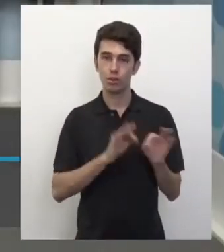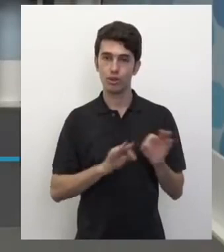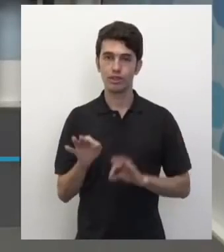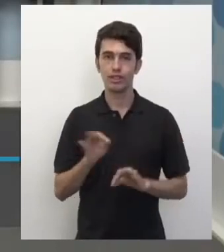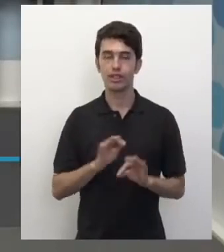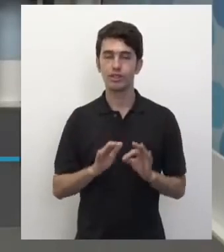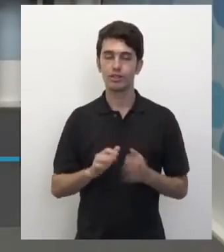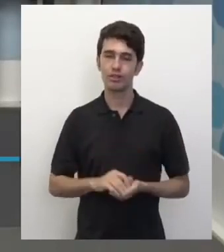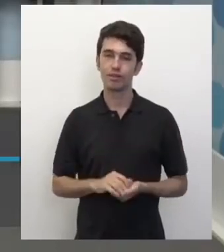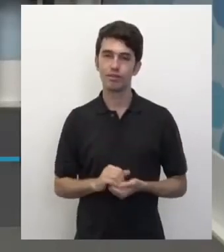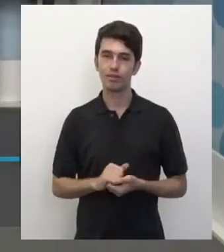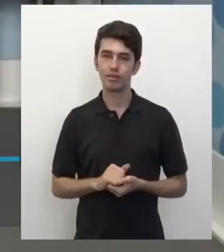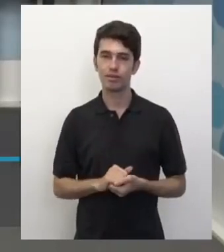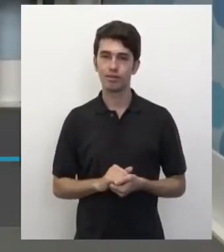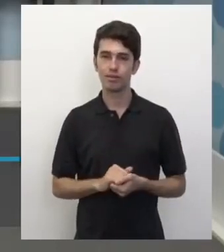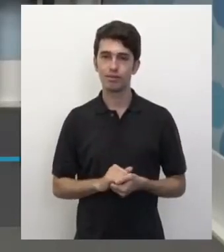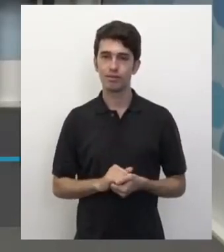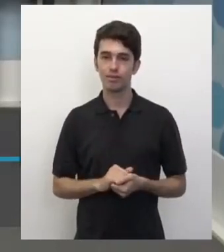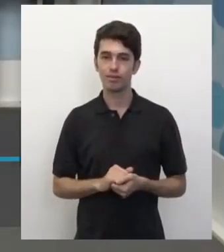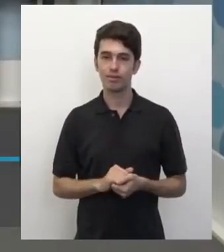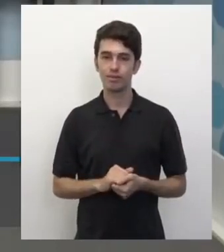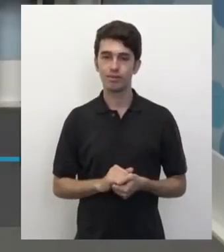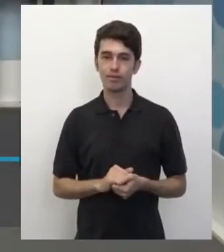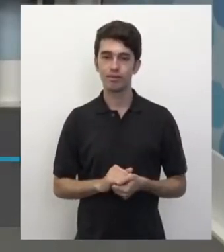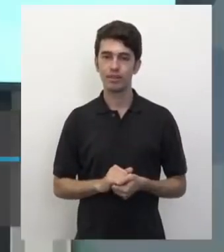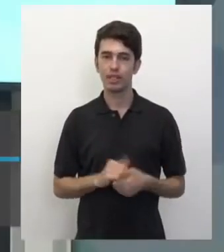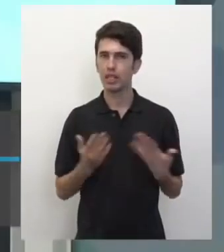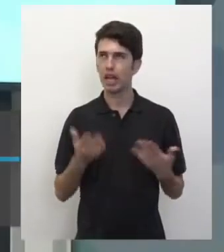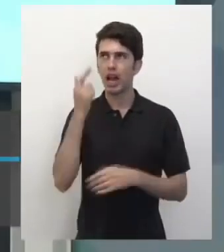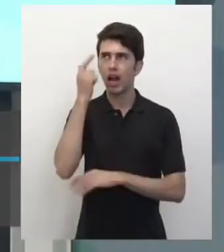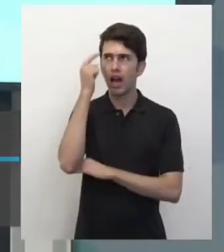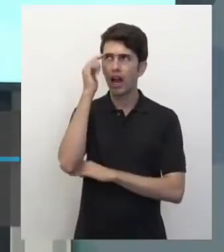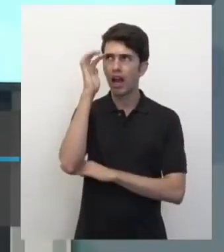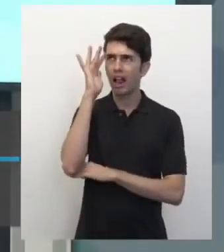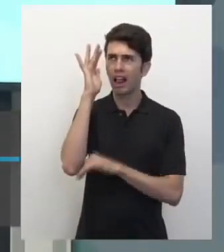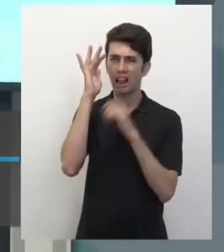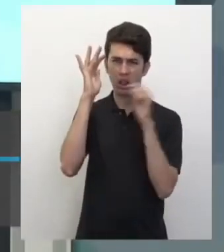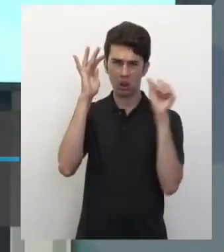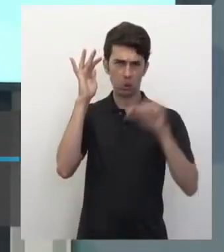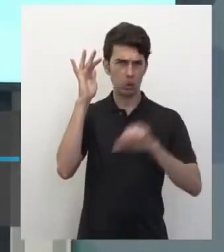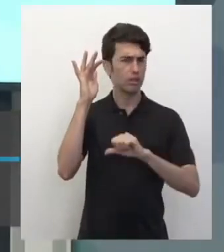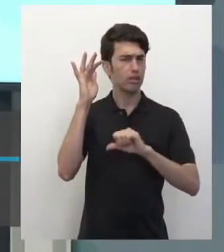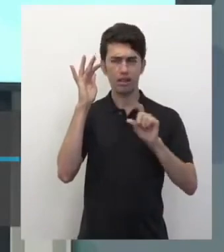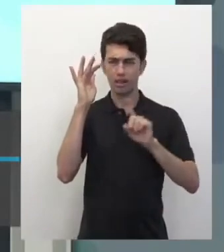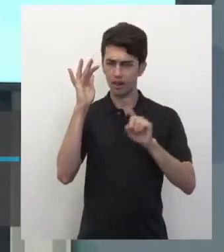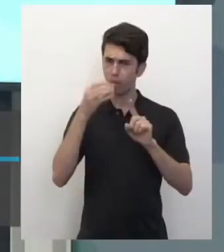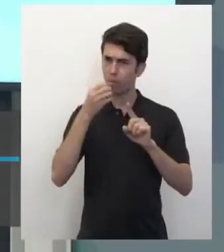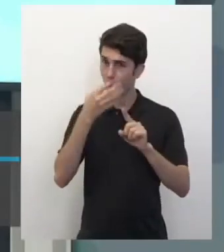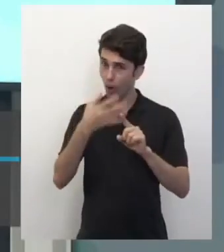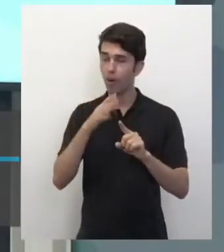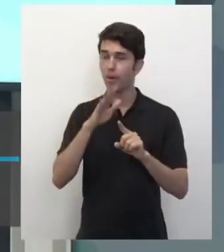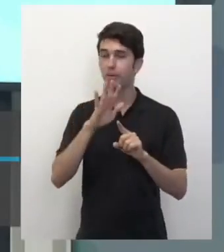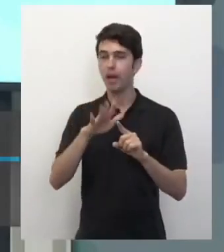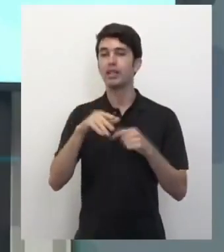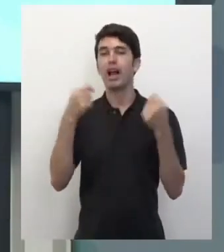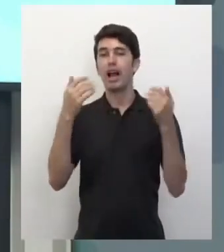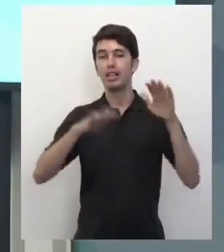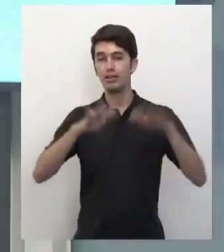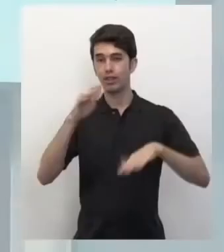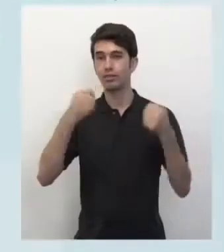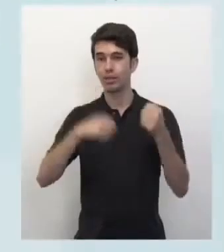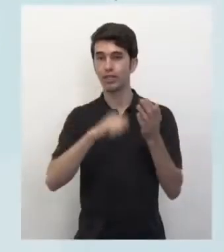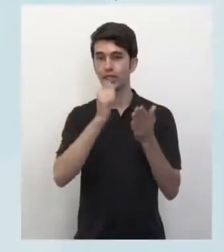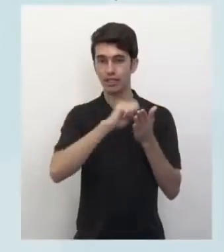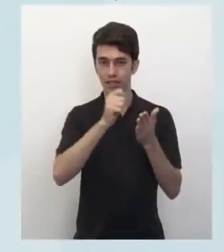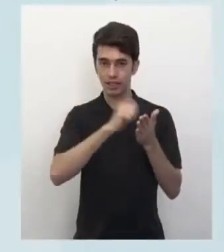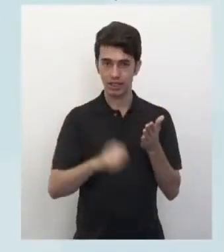né? Que não desfaz, né? Não desmerece o cálculo mental de jeito nenhum. Tudo bem? Vou limpar aqui para a gente subir